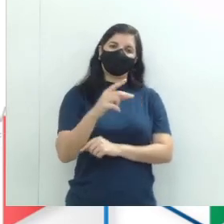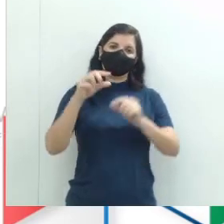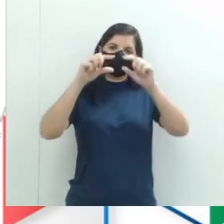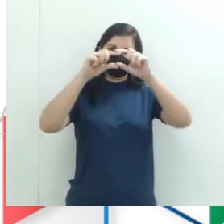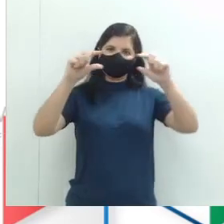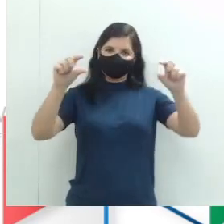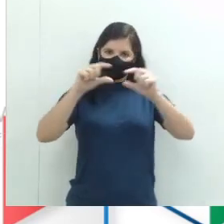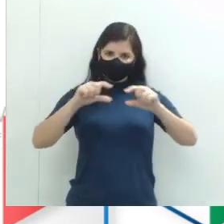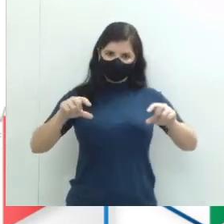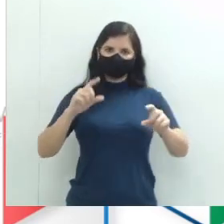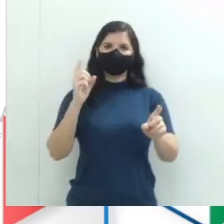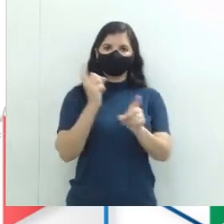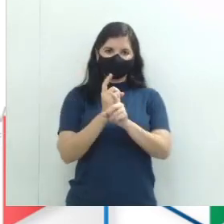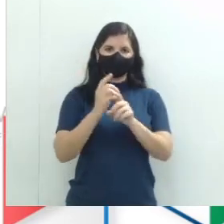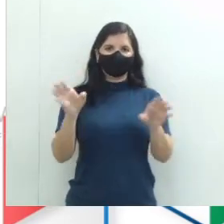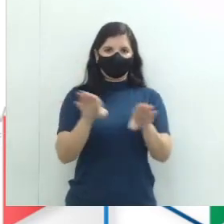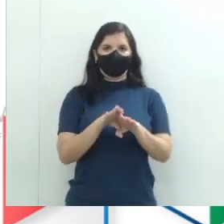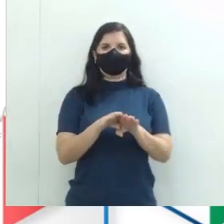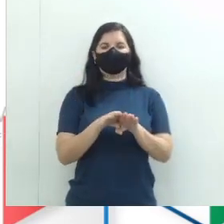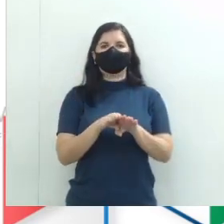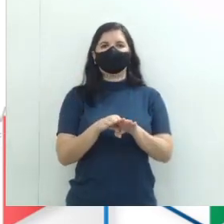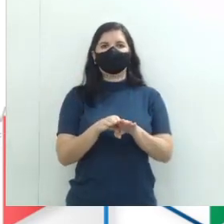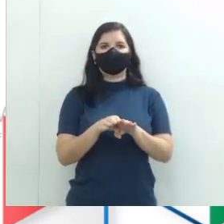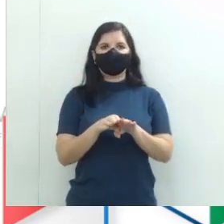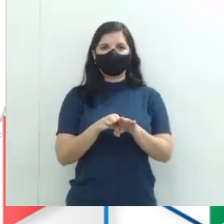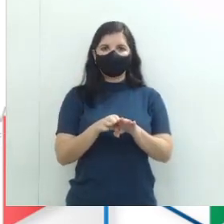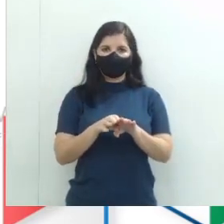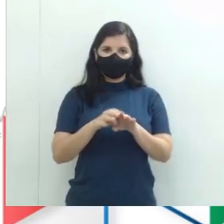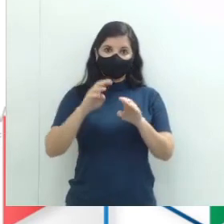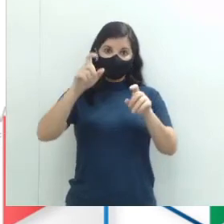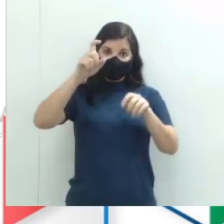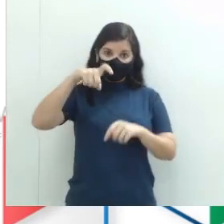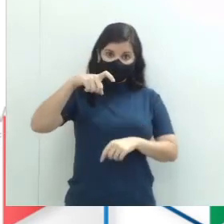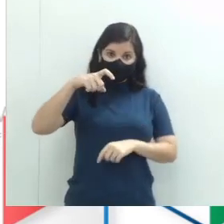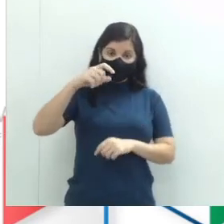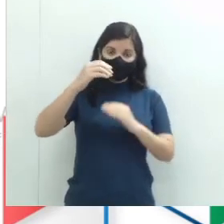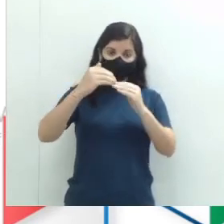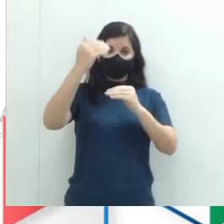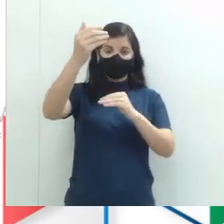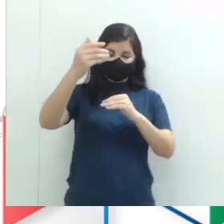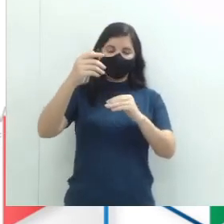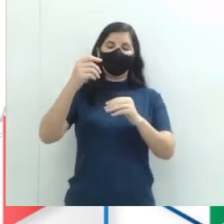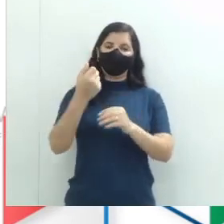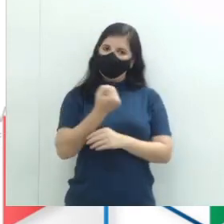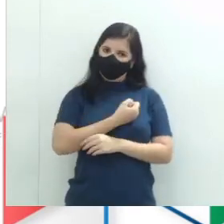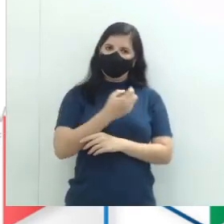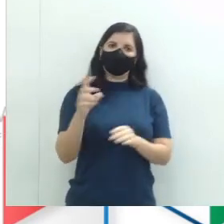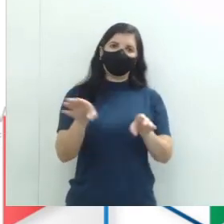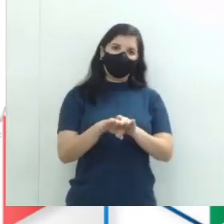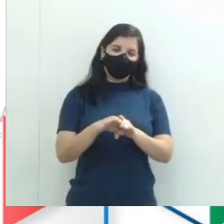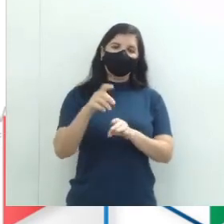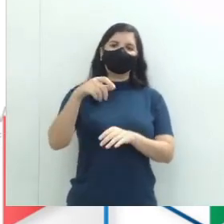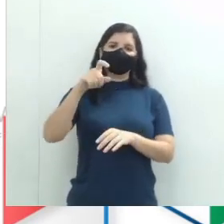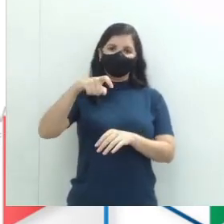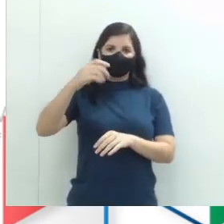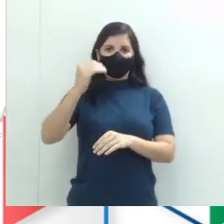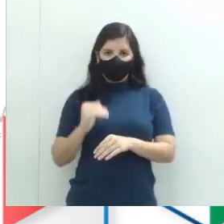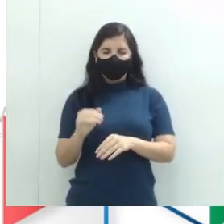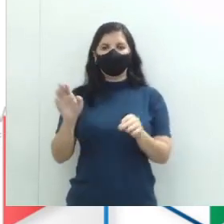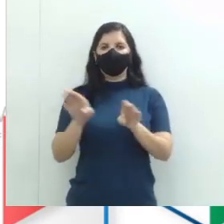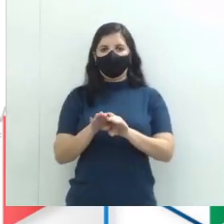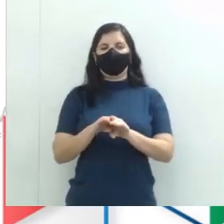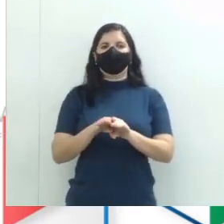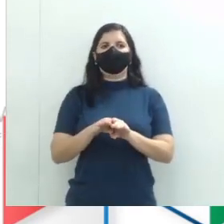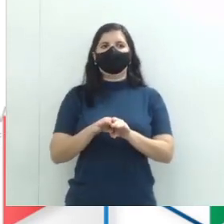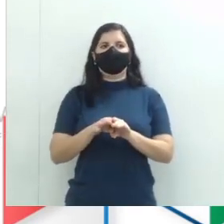duas equações, ok? Quando tanto o x lá em cima tem o mesmo valor, como o x aqui embaixo vai ter o mesmo